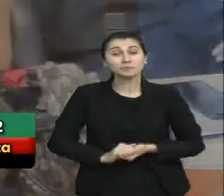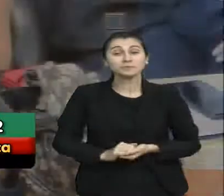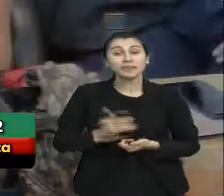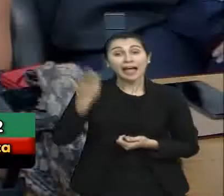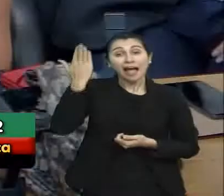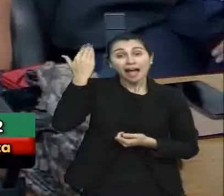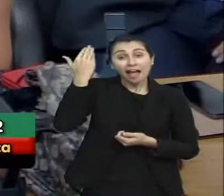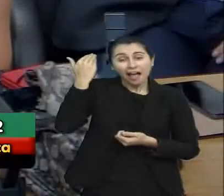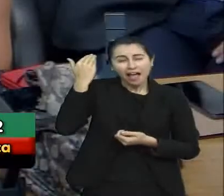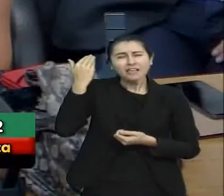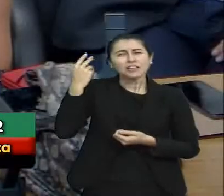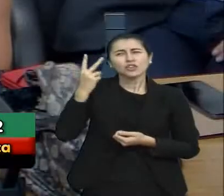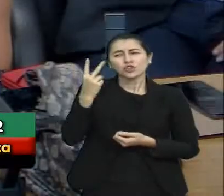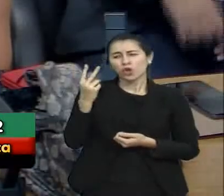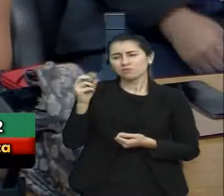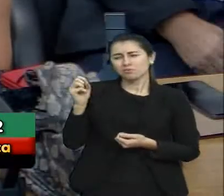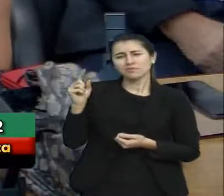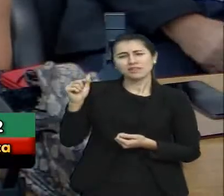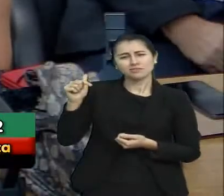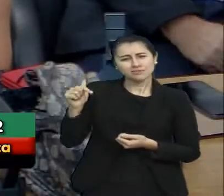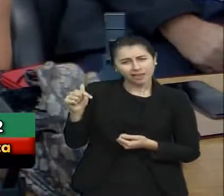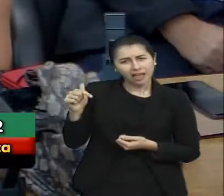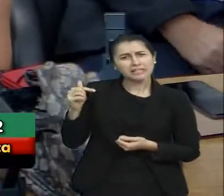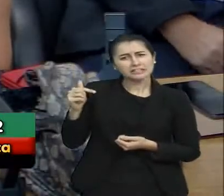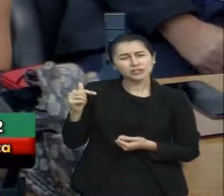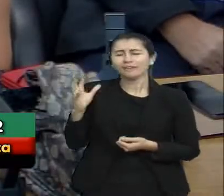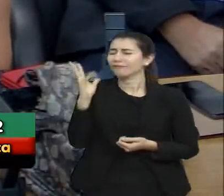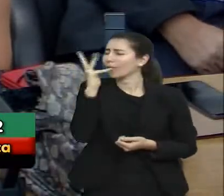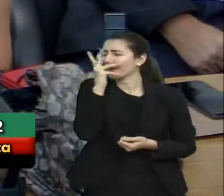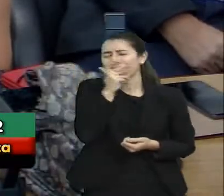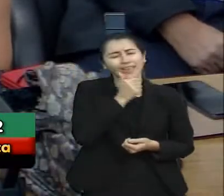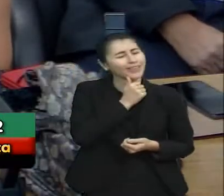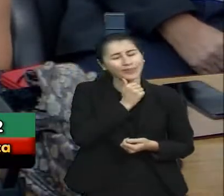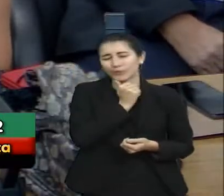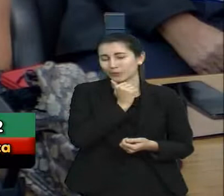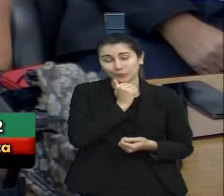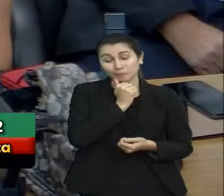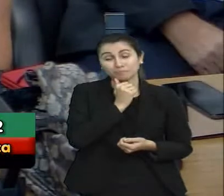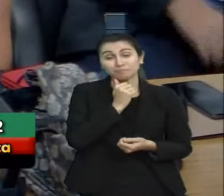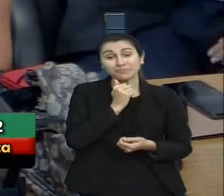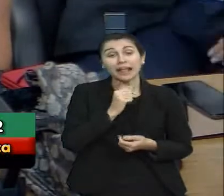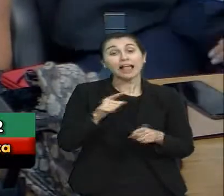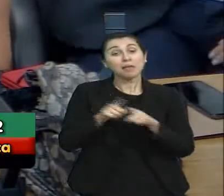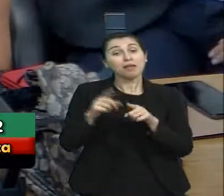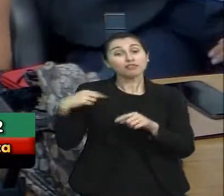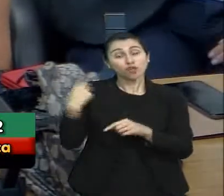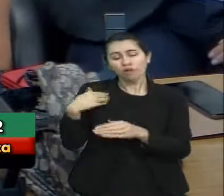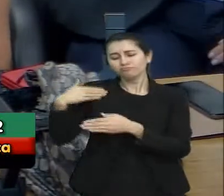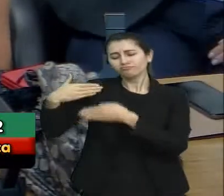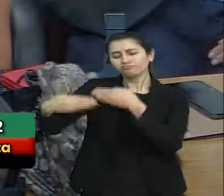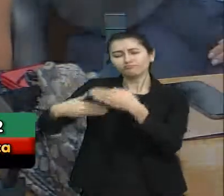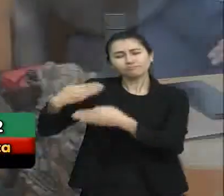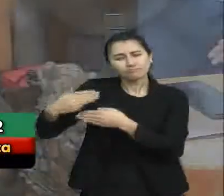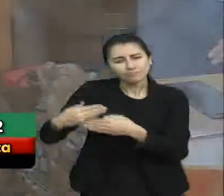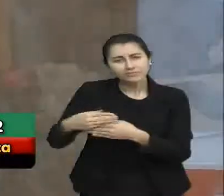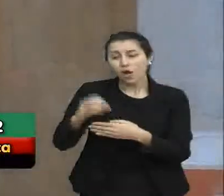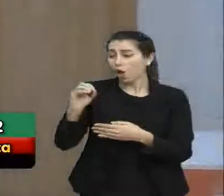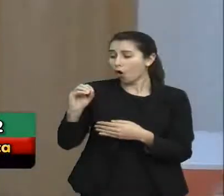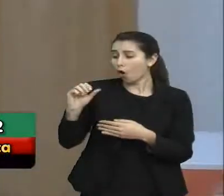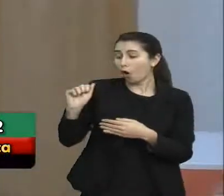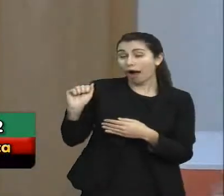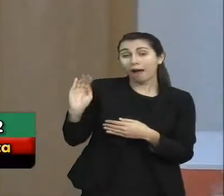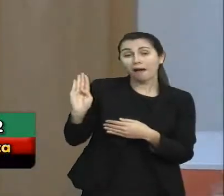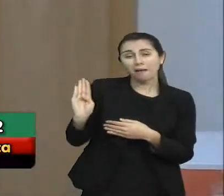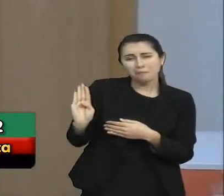foi lindo. É, e nós tivemos toda uma trajetória, a qual a OAB também foi uma grande parceira, que